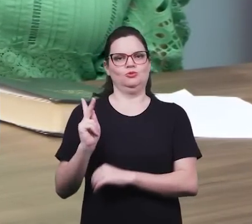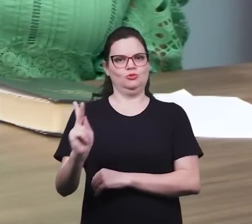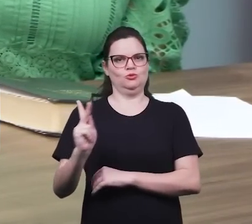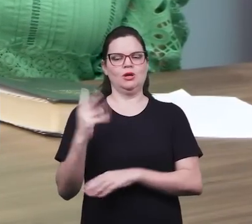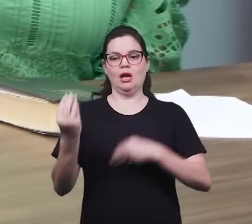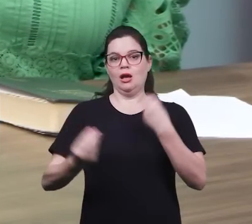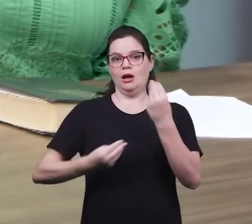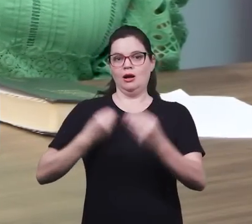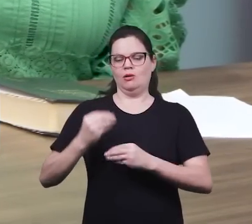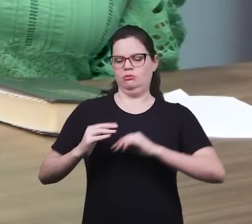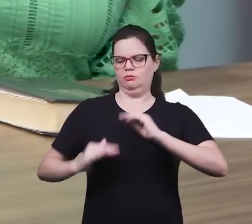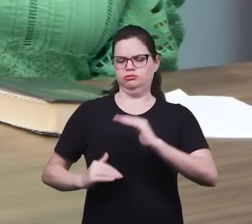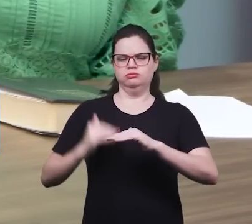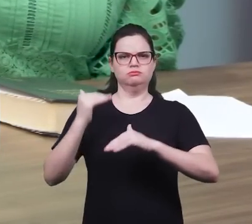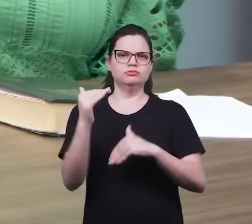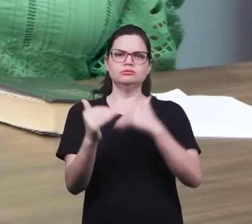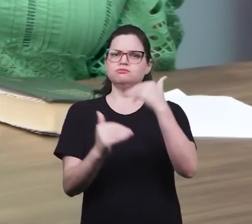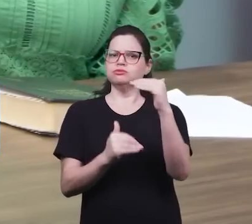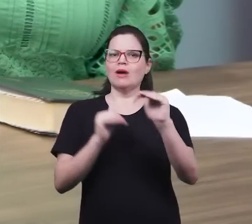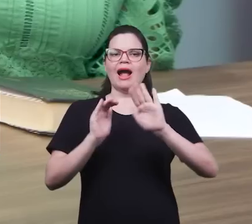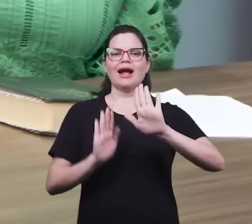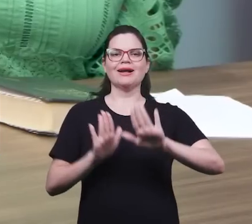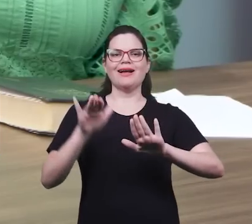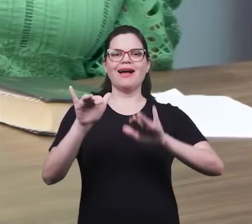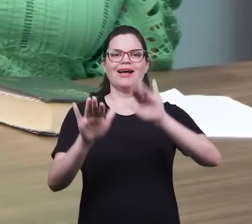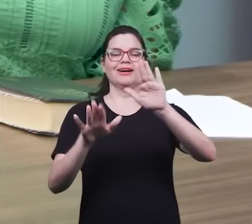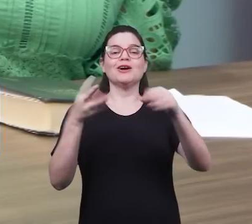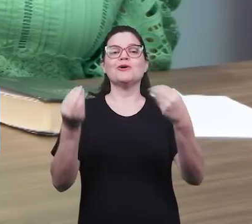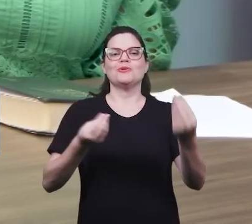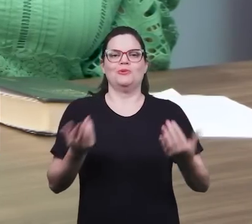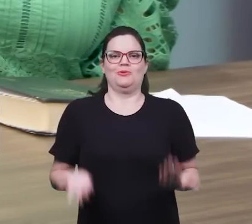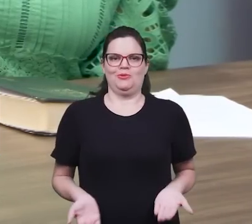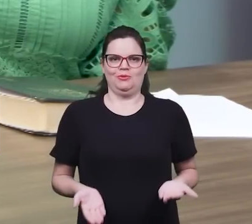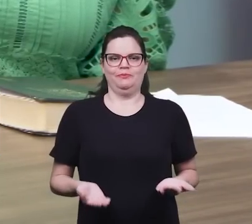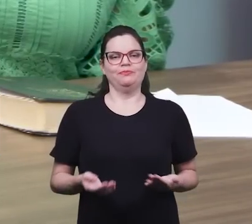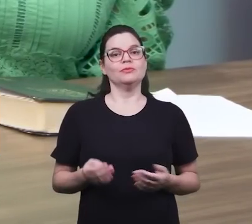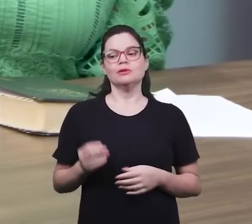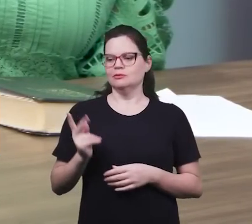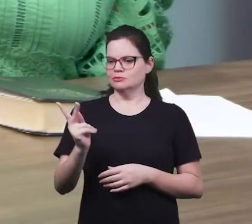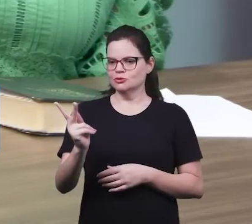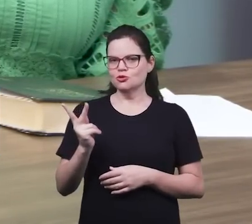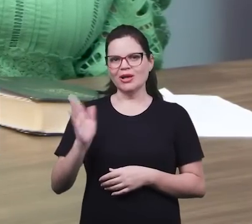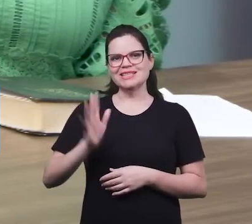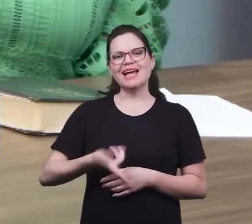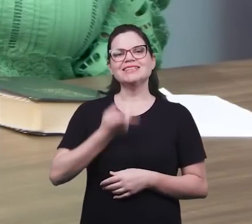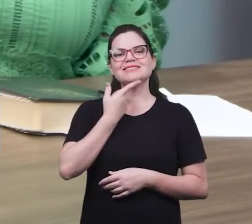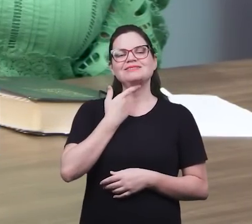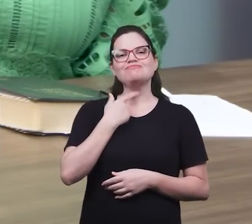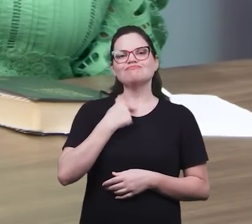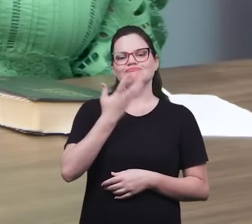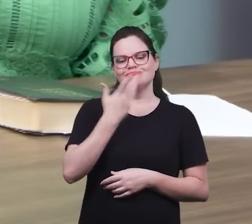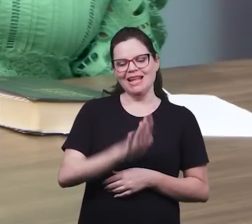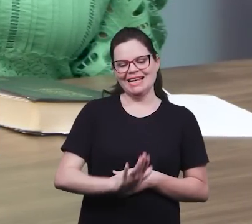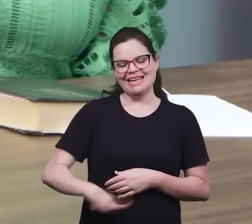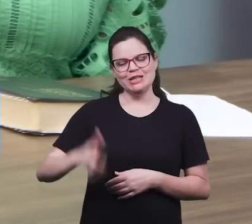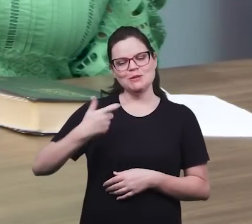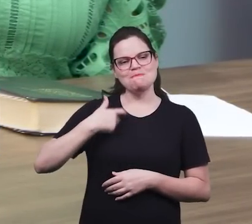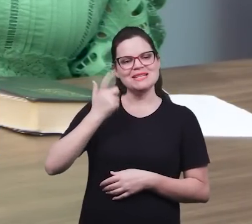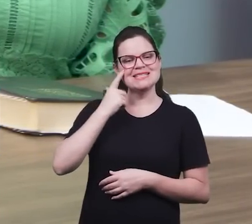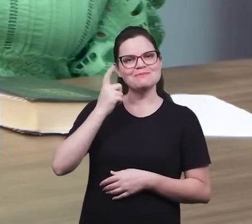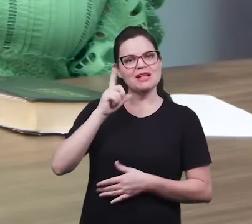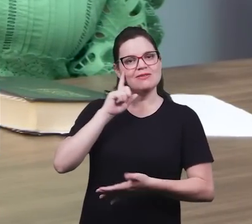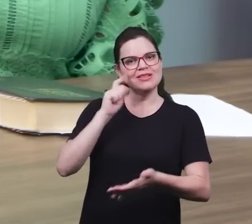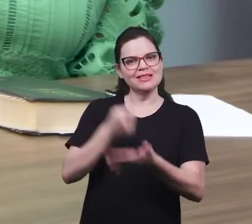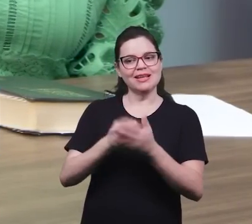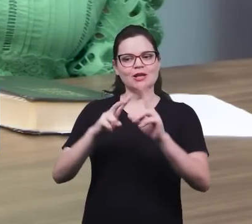foram se constituindo profissionalmente. Isso também era um desejo de infância, as profissões que vocês